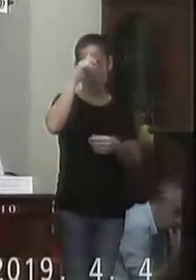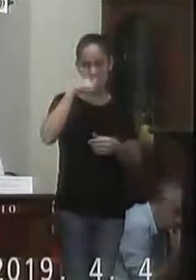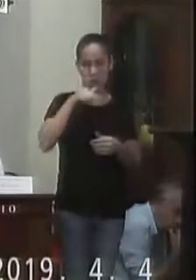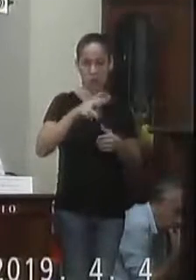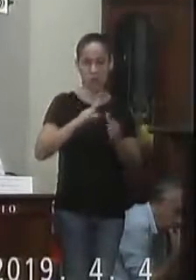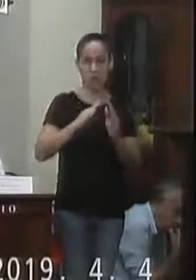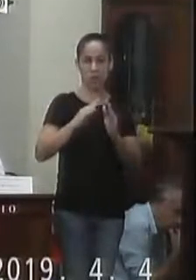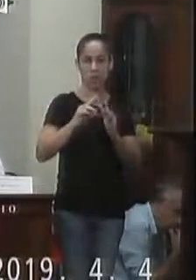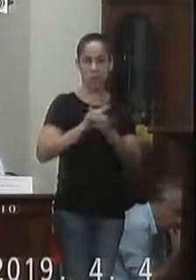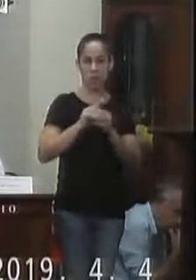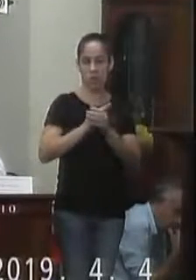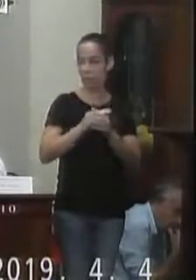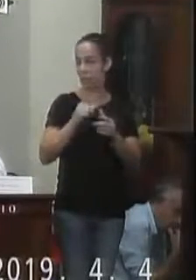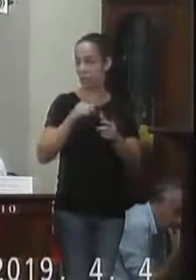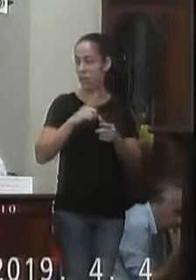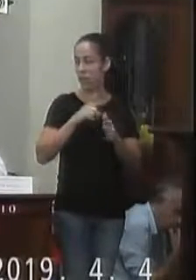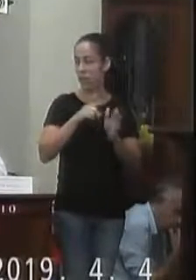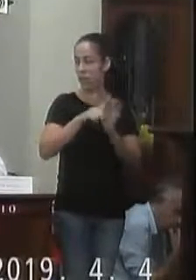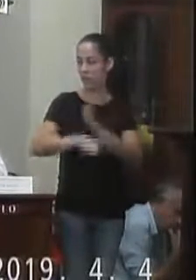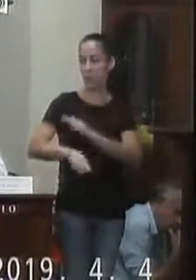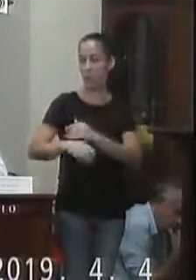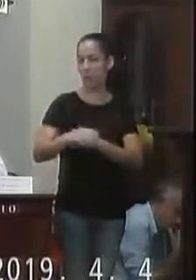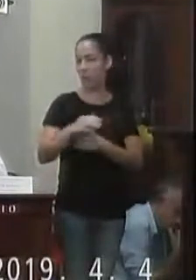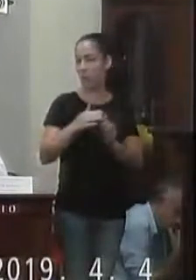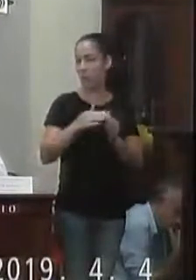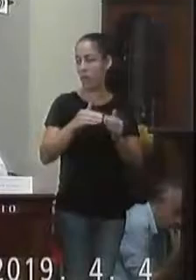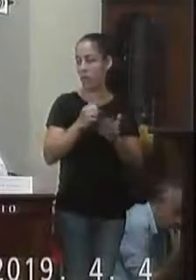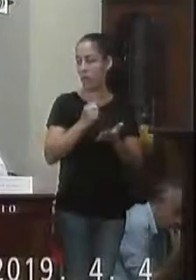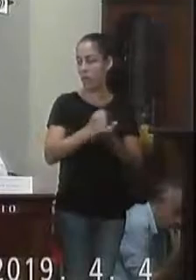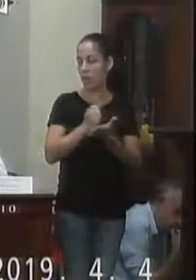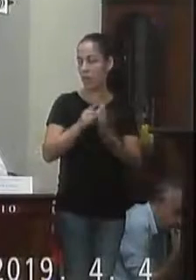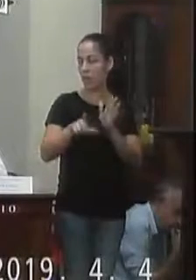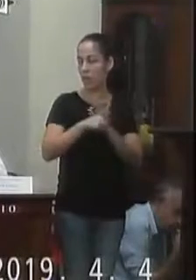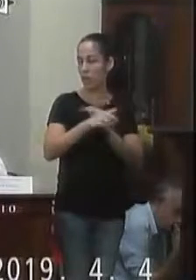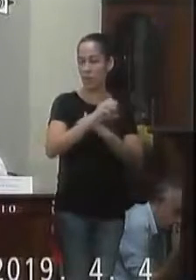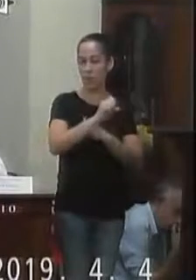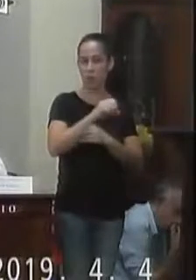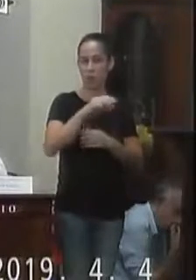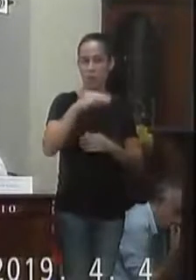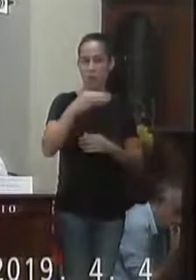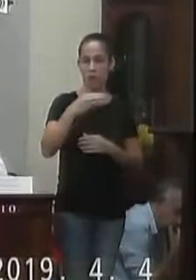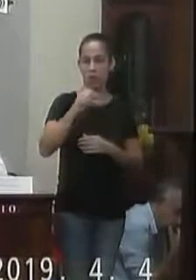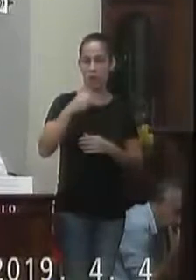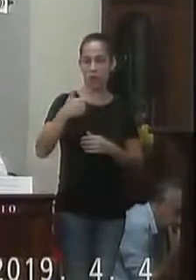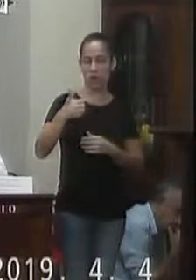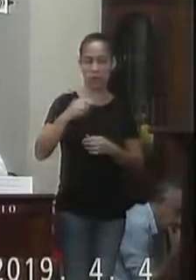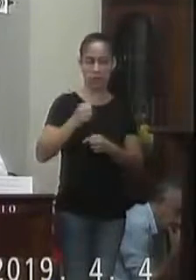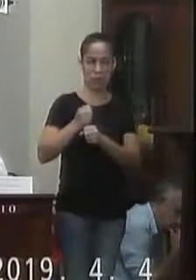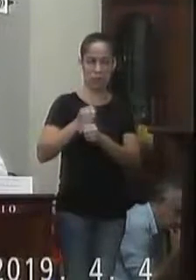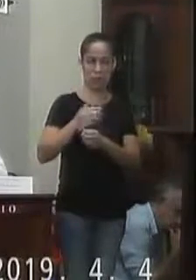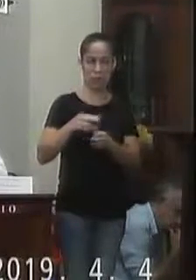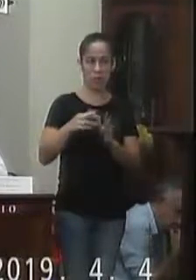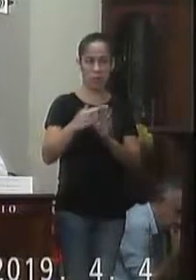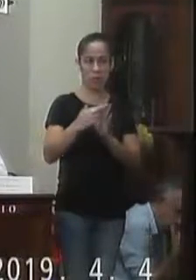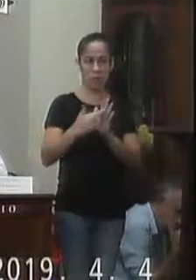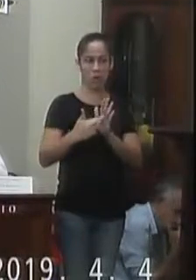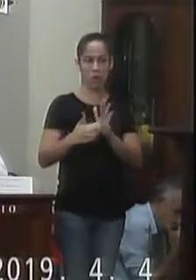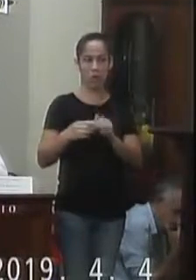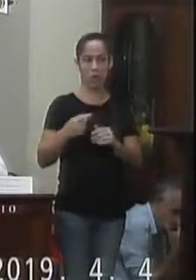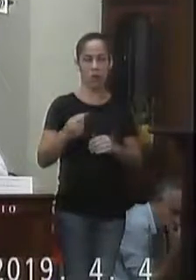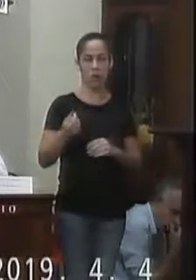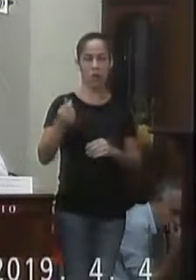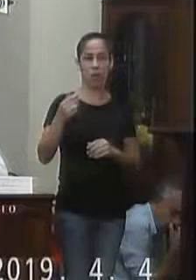município de Valença sobre a derrubada da liminar que impediu o cumprimento da Lei 8.315 de 2019, no qual regulamenta o piso